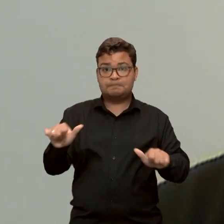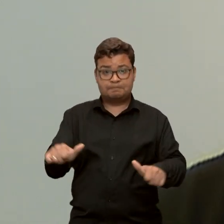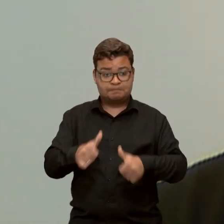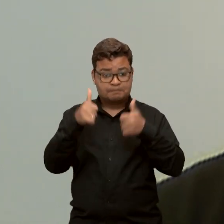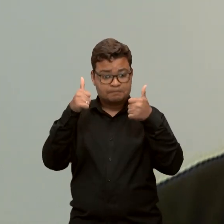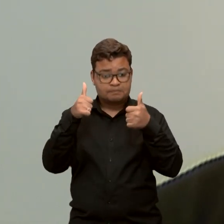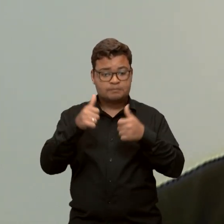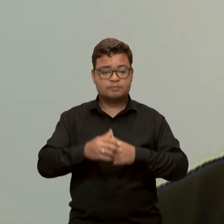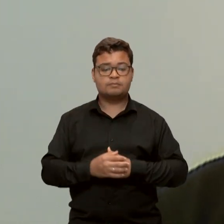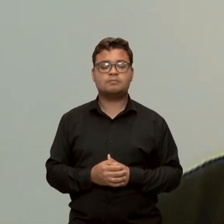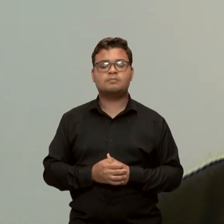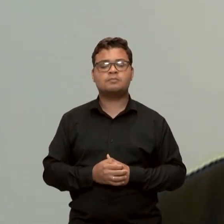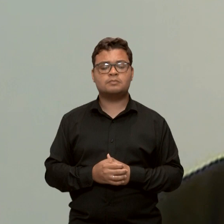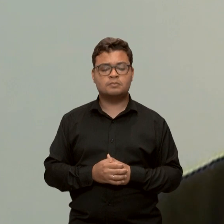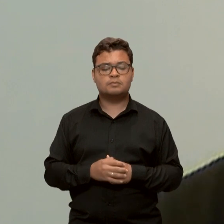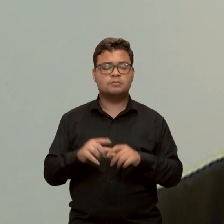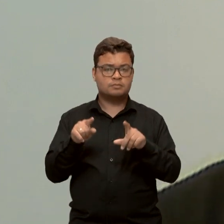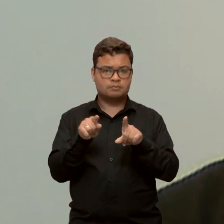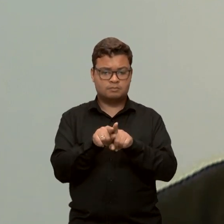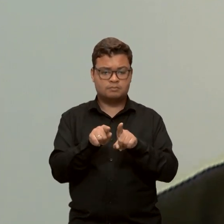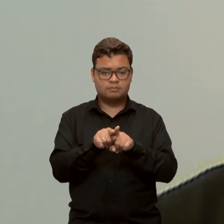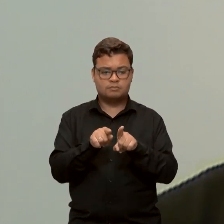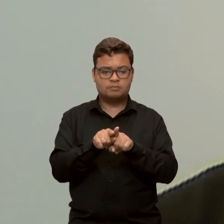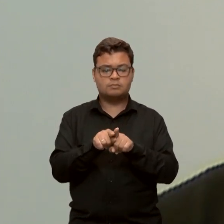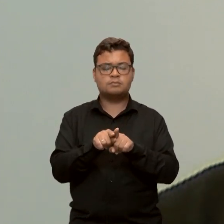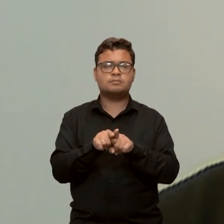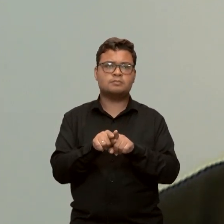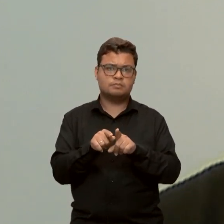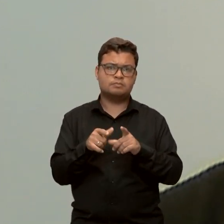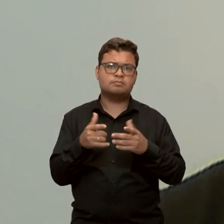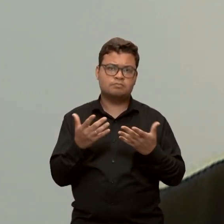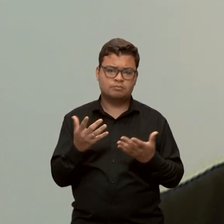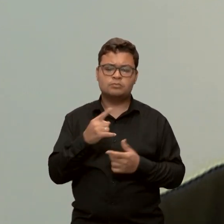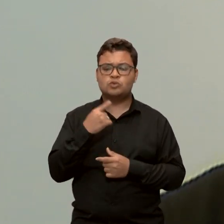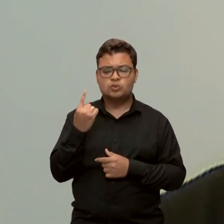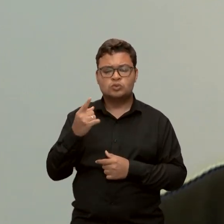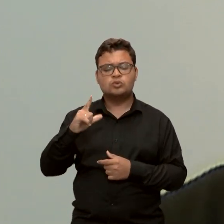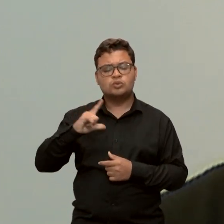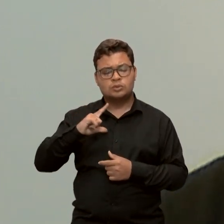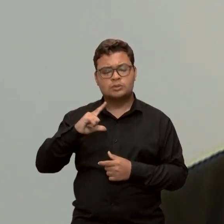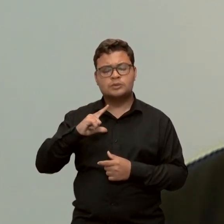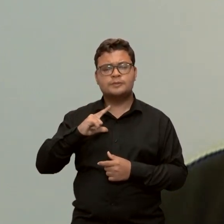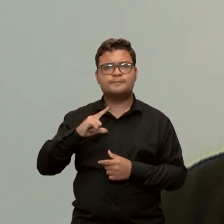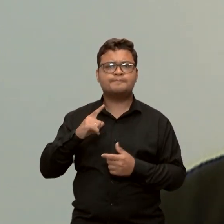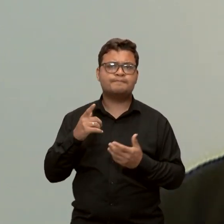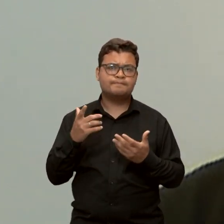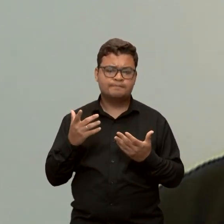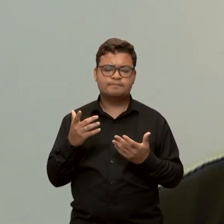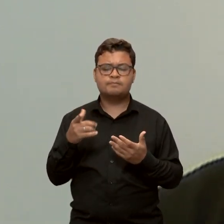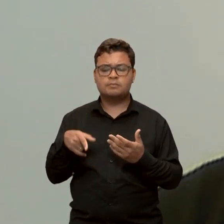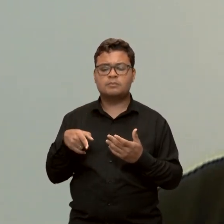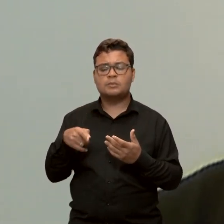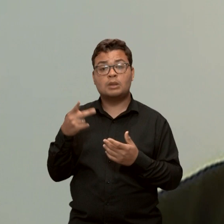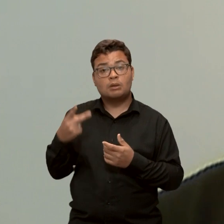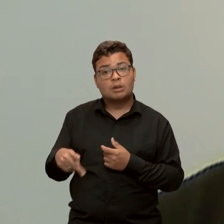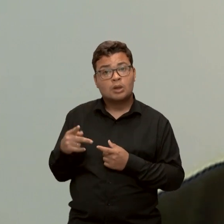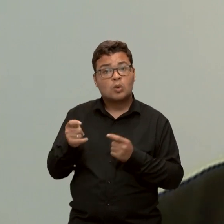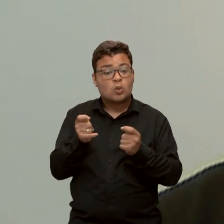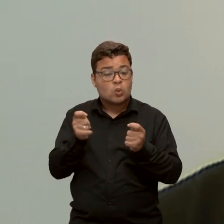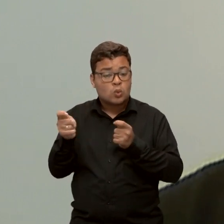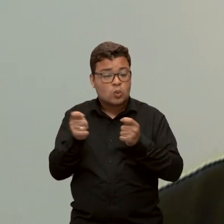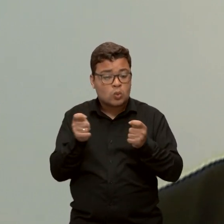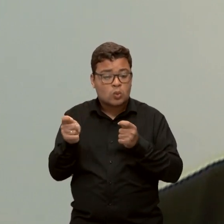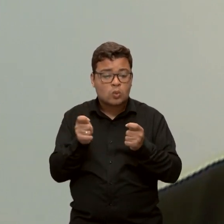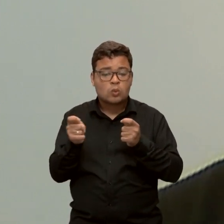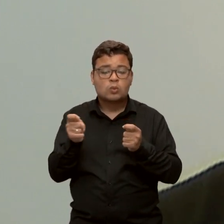tecnologias avançadas, armadilhas, para poder identificar áreas com maior